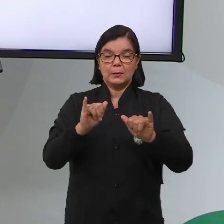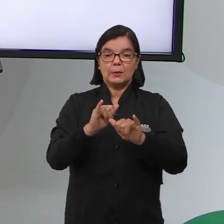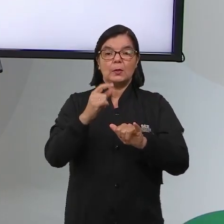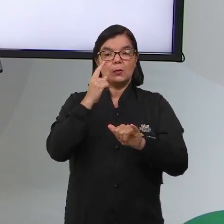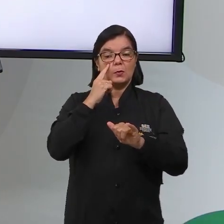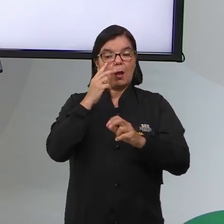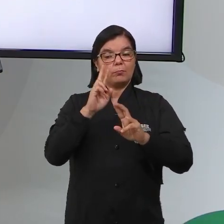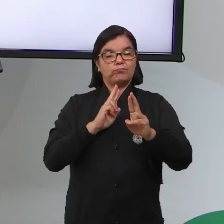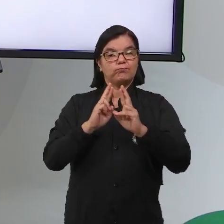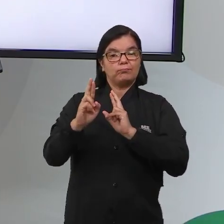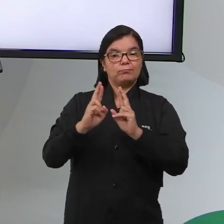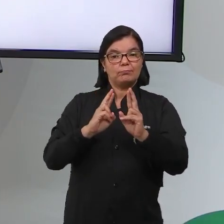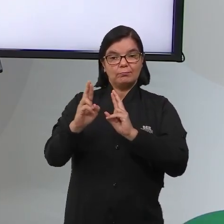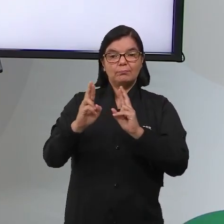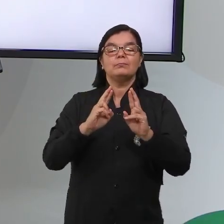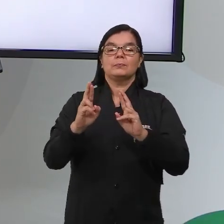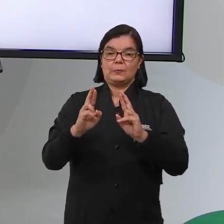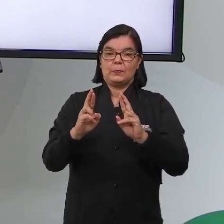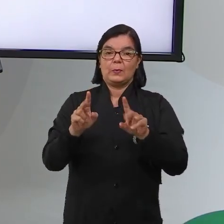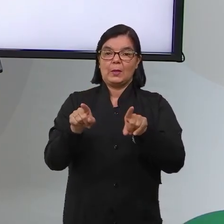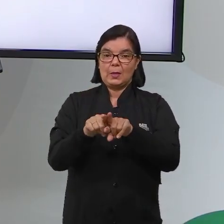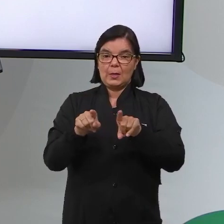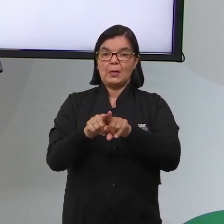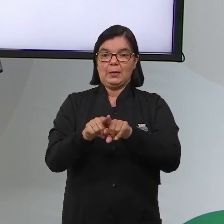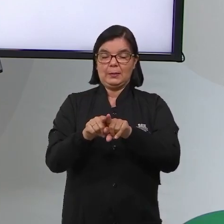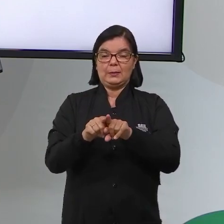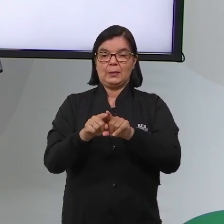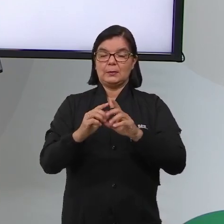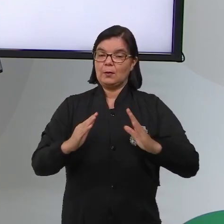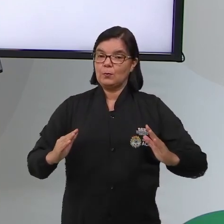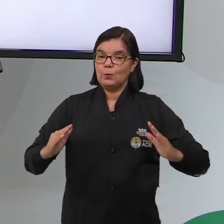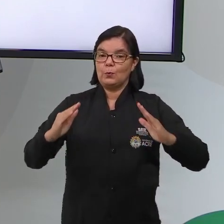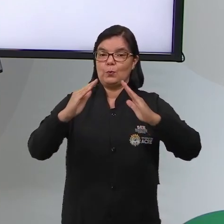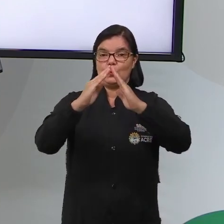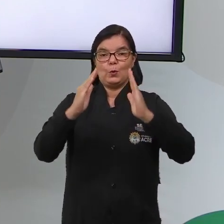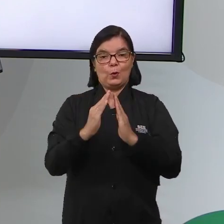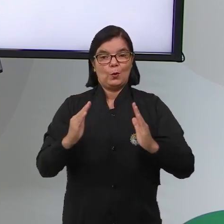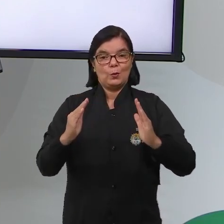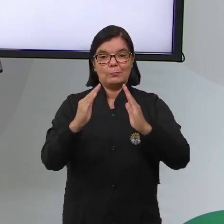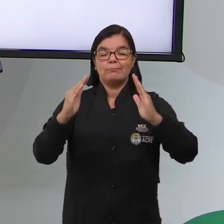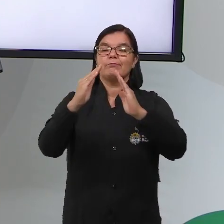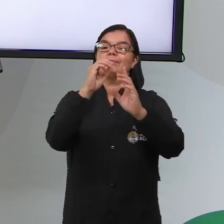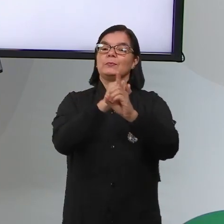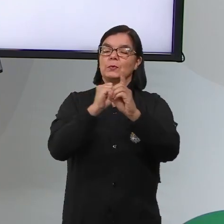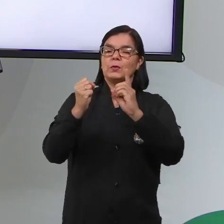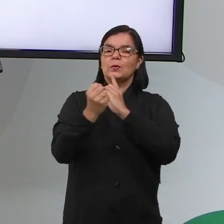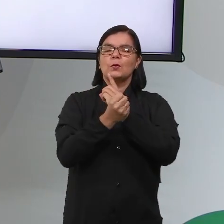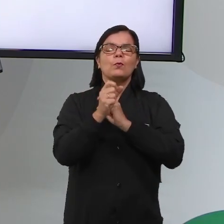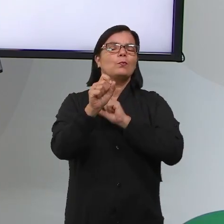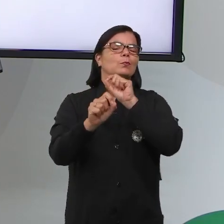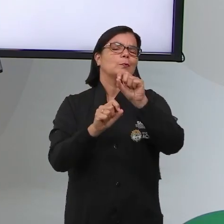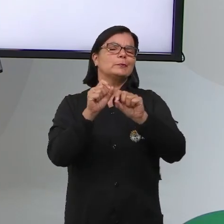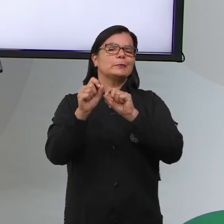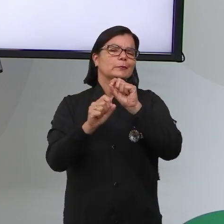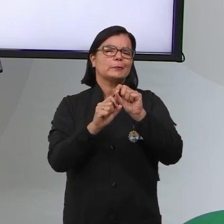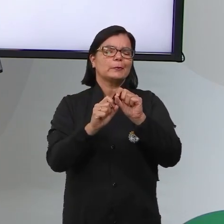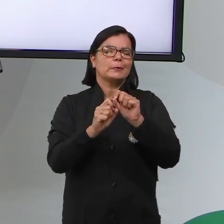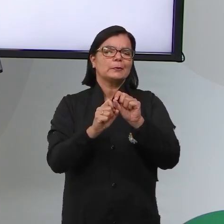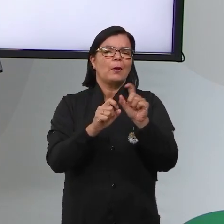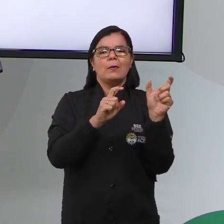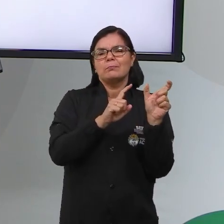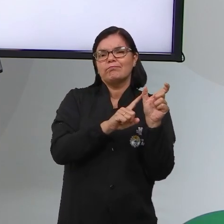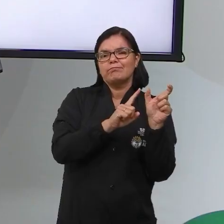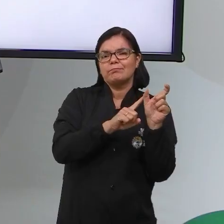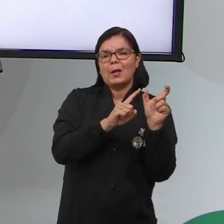está relacionada ao efeito da estratificação social. E o que vem a ser essa